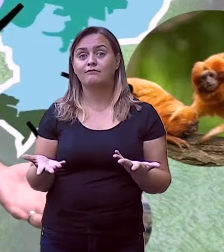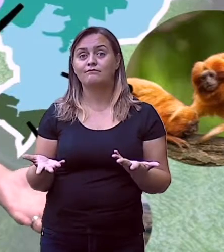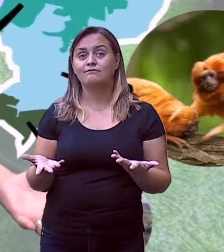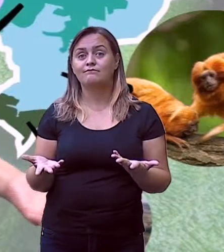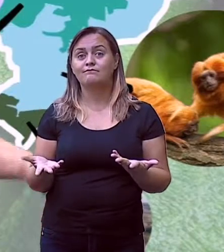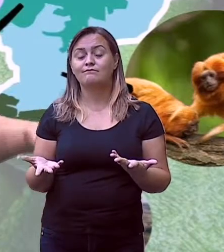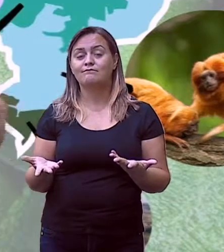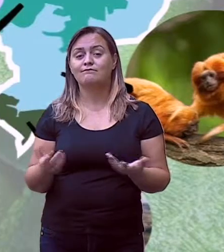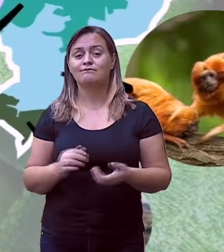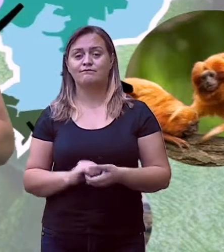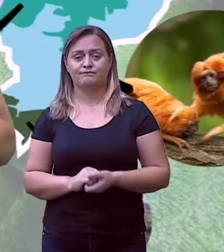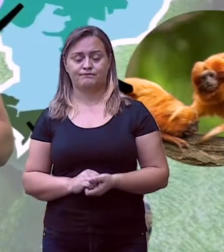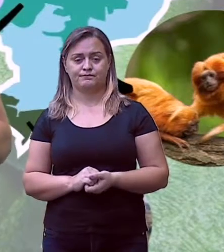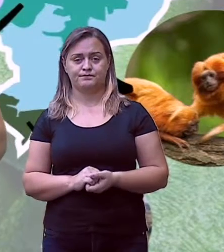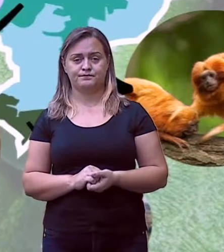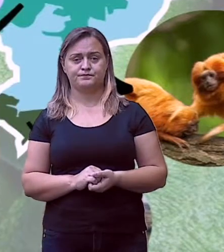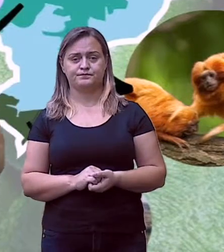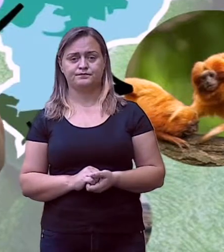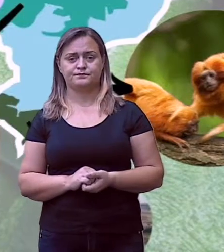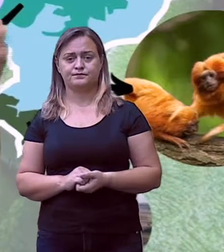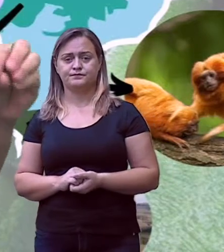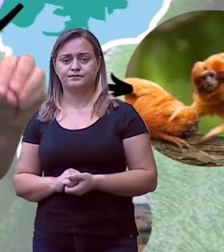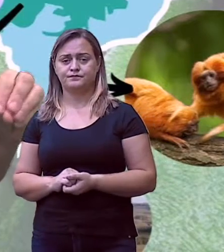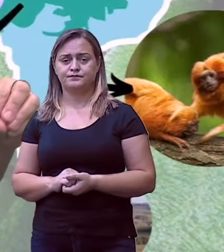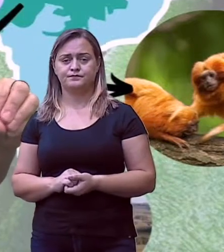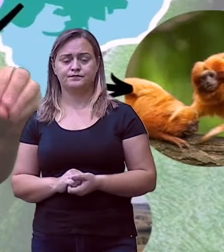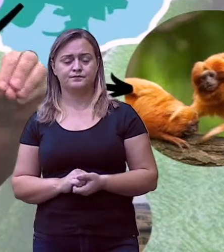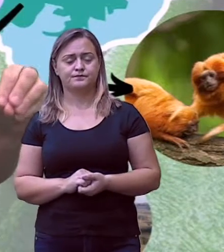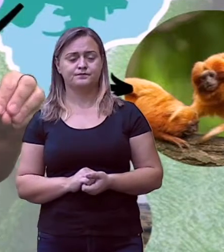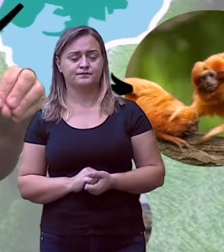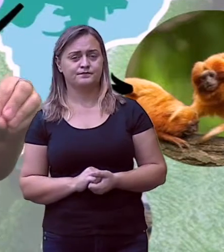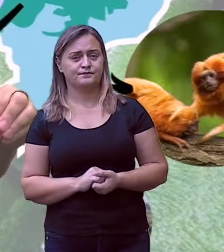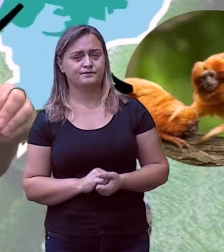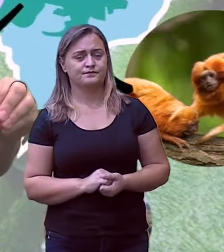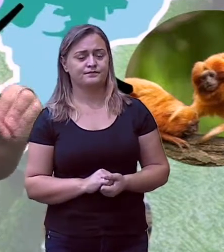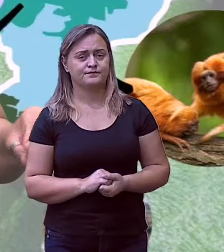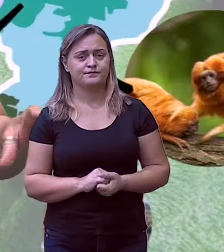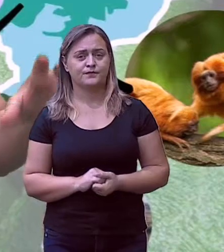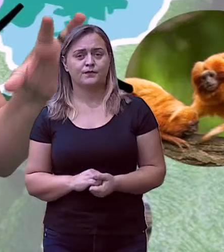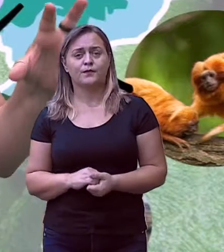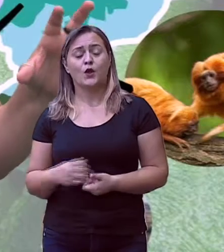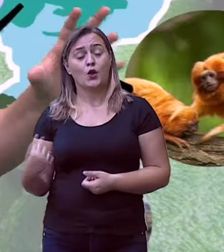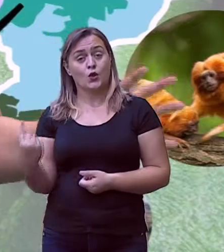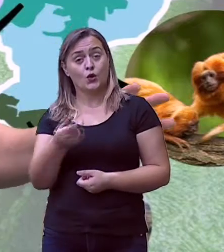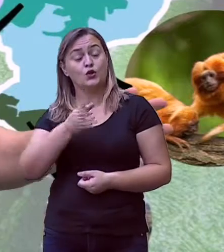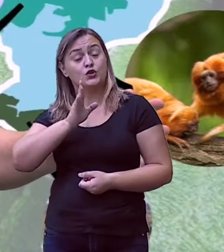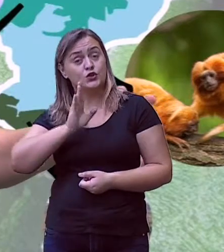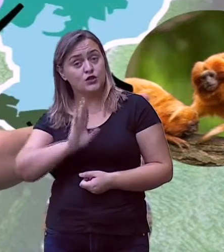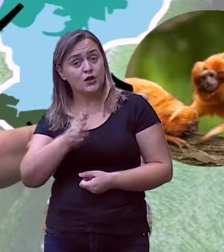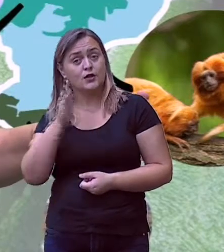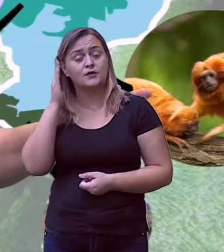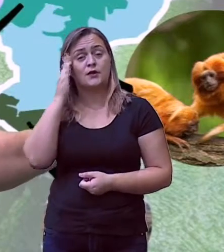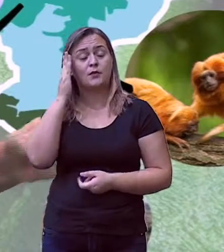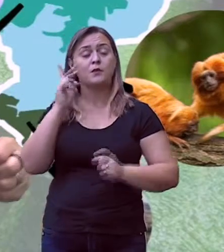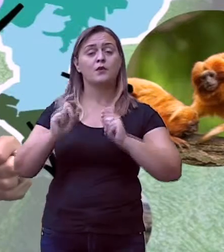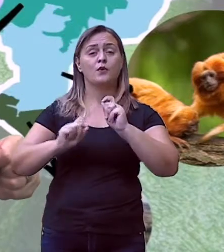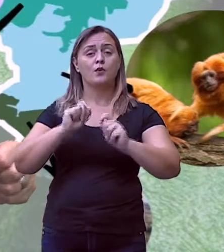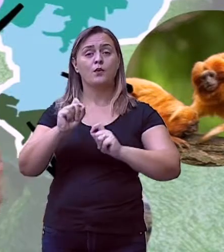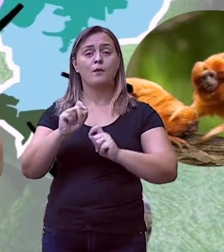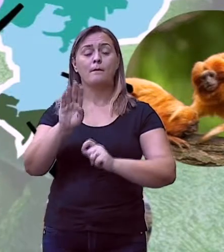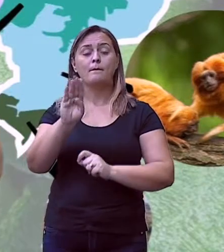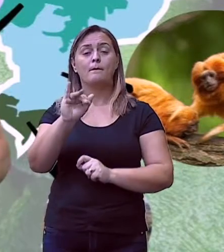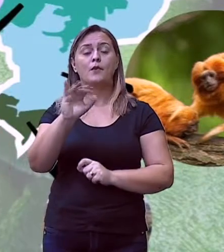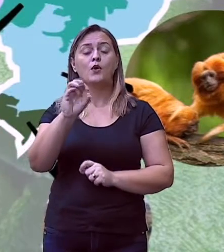aí? Olha só, nós sabemos que o bioma nada mais é que um conjunto de ecossistemas, não é